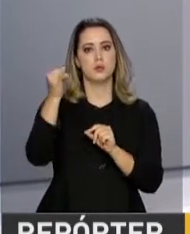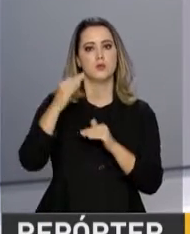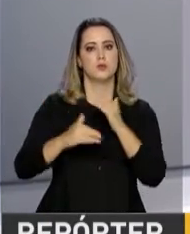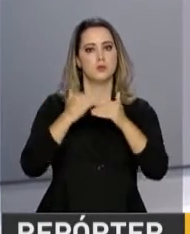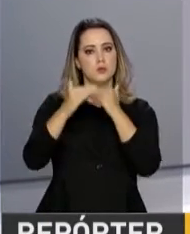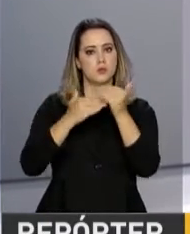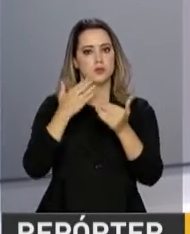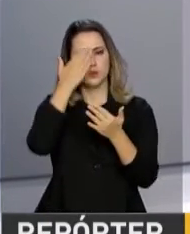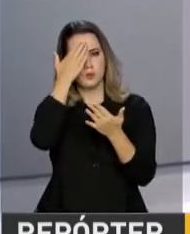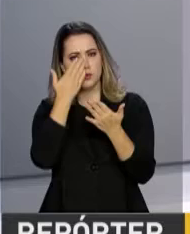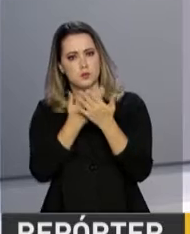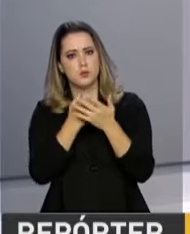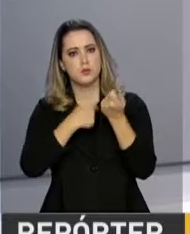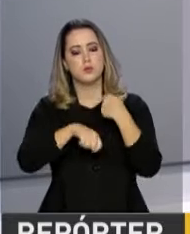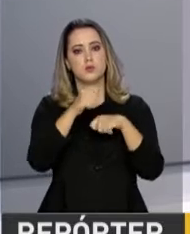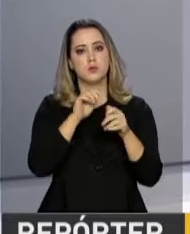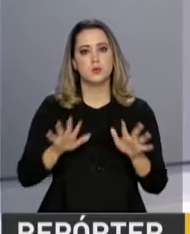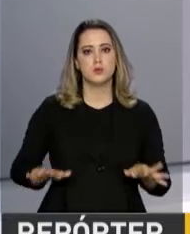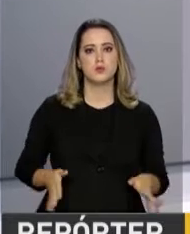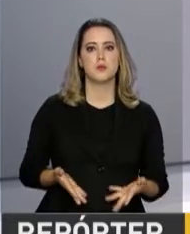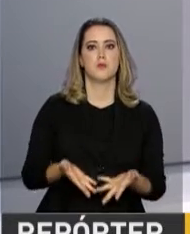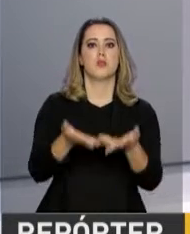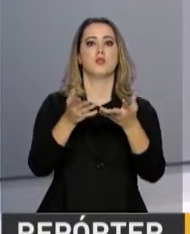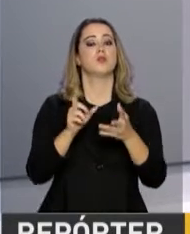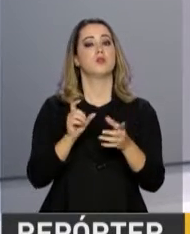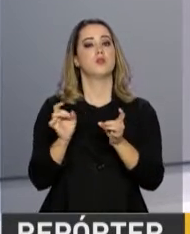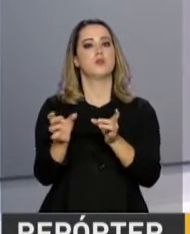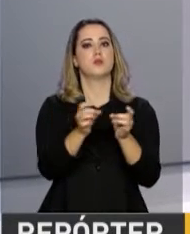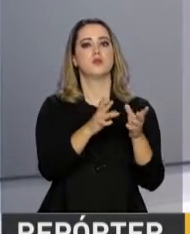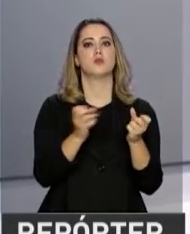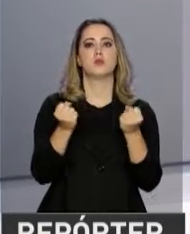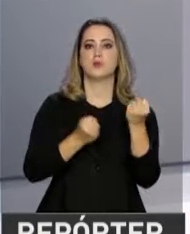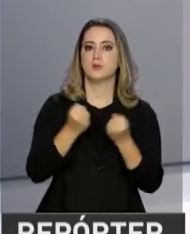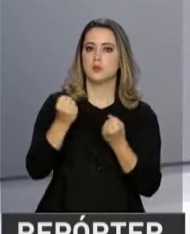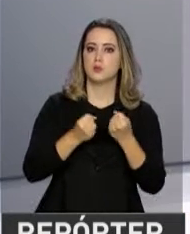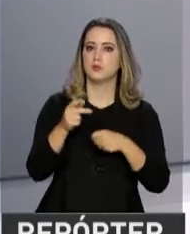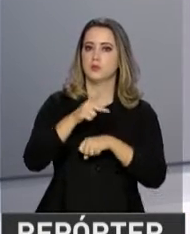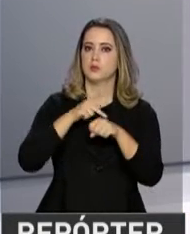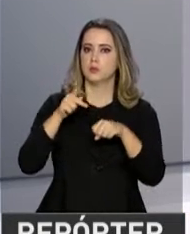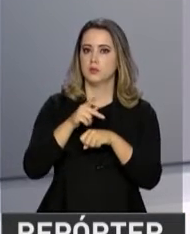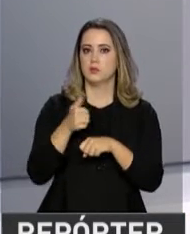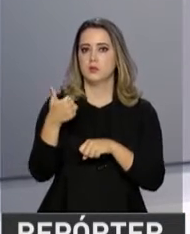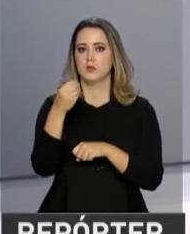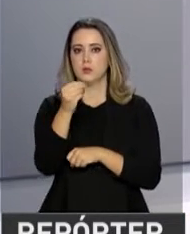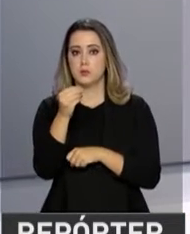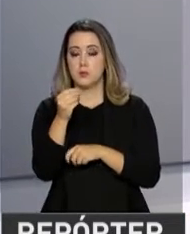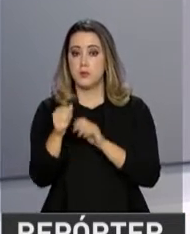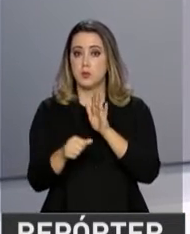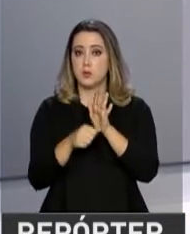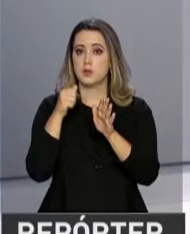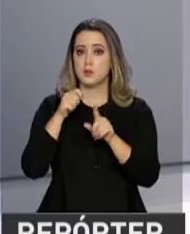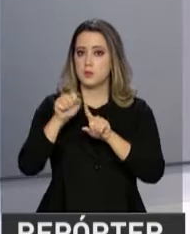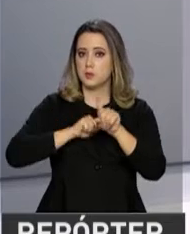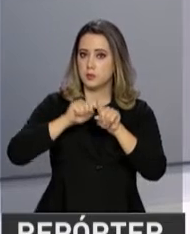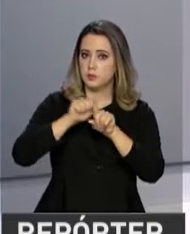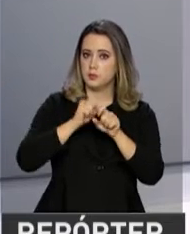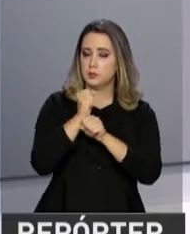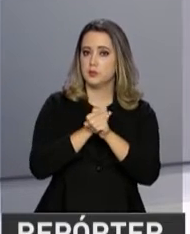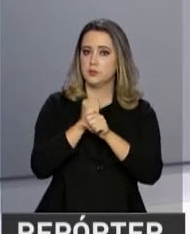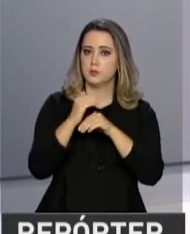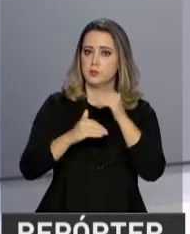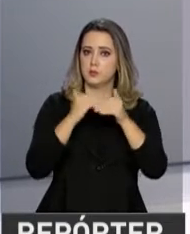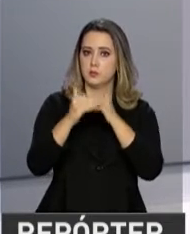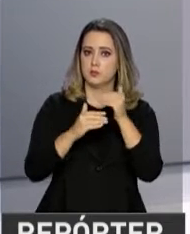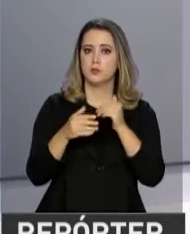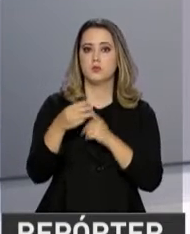e aumento da confiança na economia impulsionaram as vendas de carros no país nos dez primeiros meses do ano o